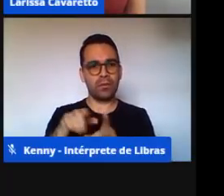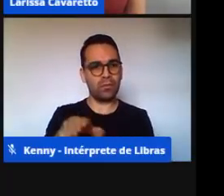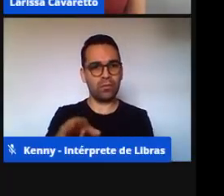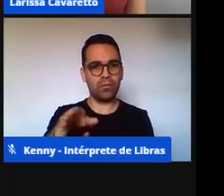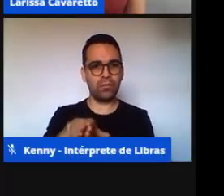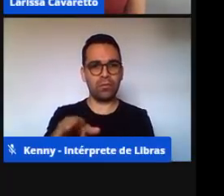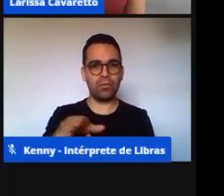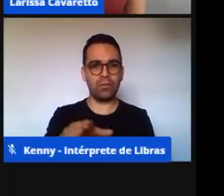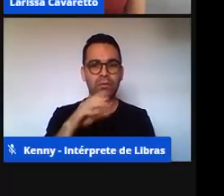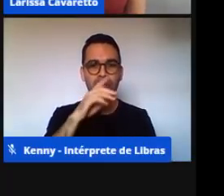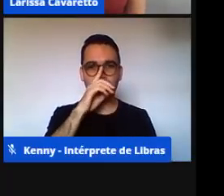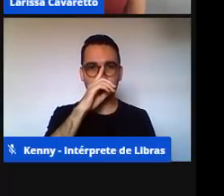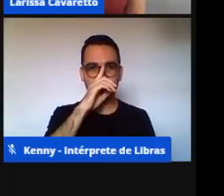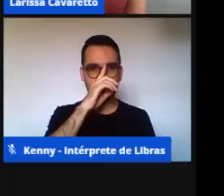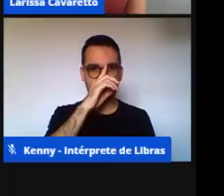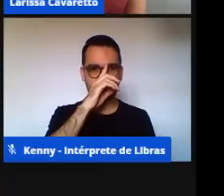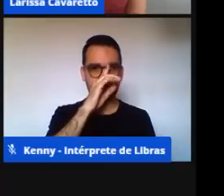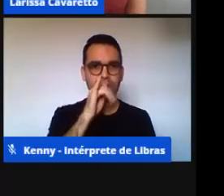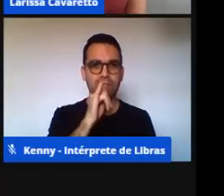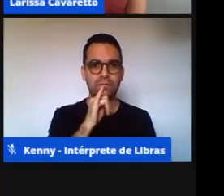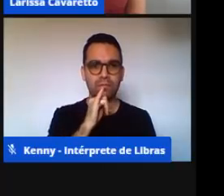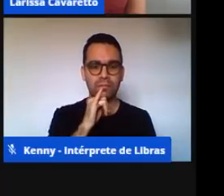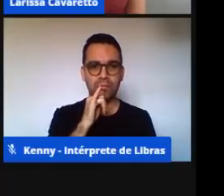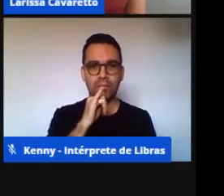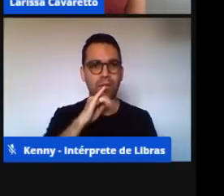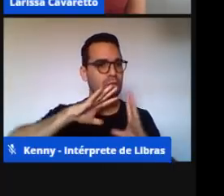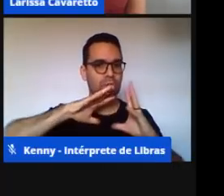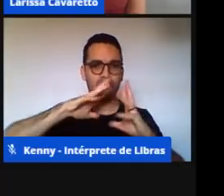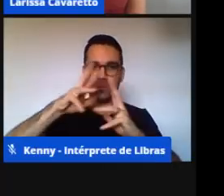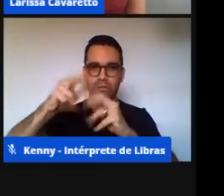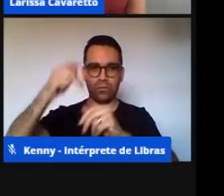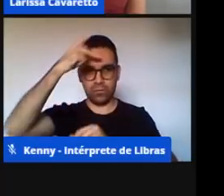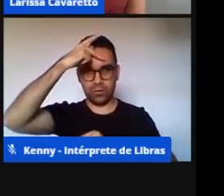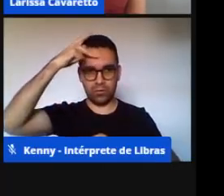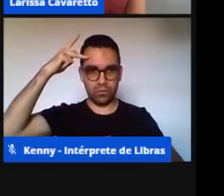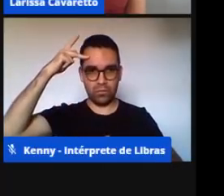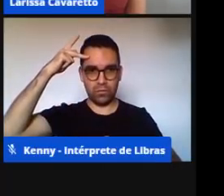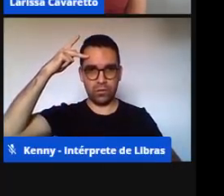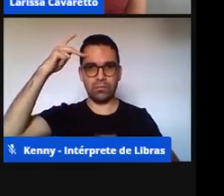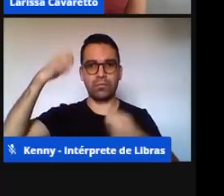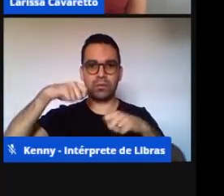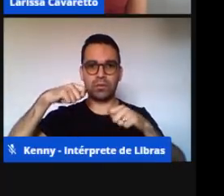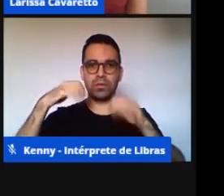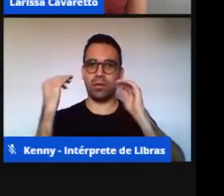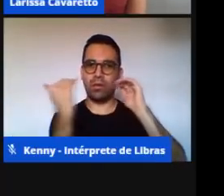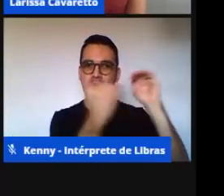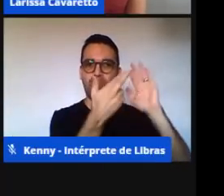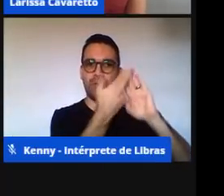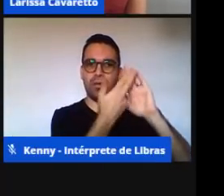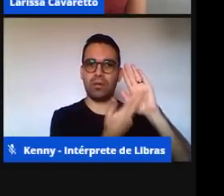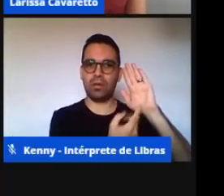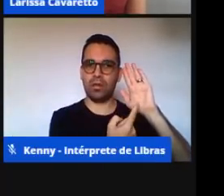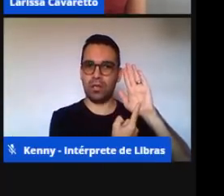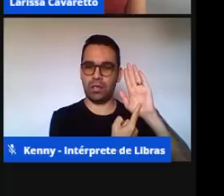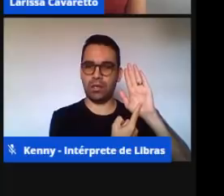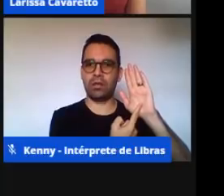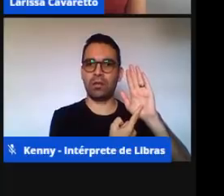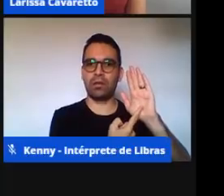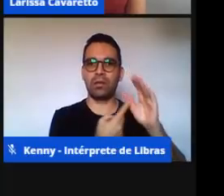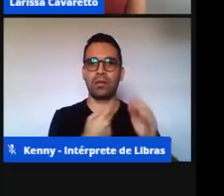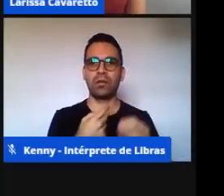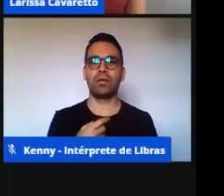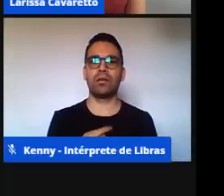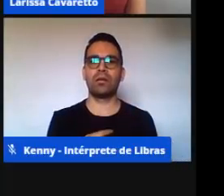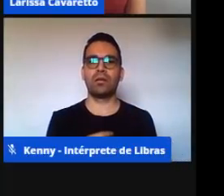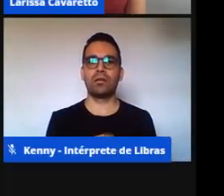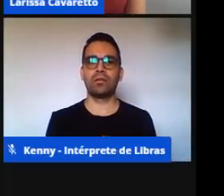em relação a isso, e para todo mundo, é a questão da etiqueta respiratória. O que é isso? São medidas que têm que ser tomadas para